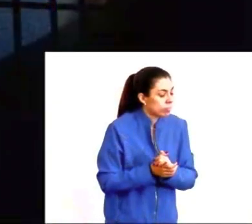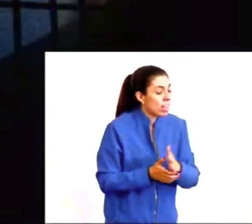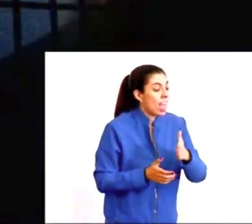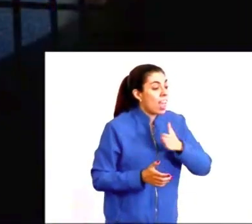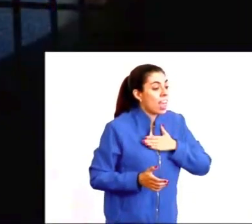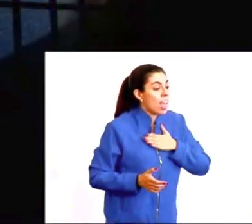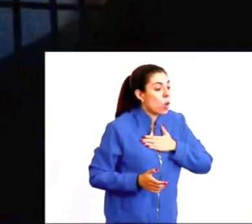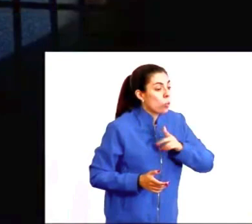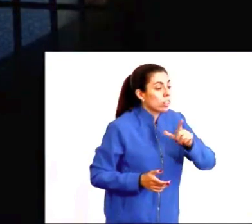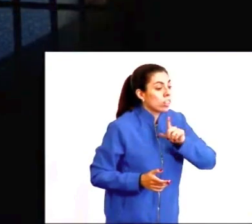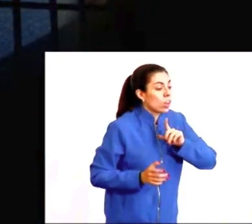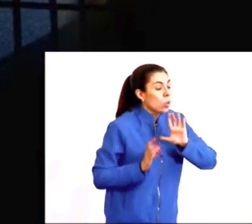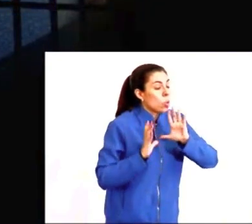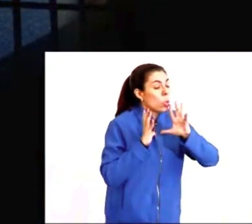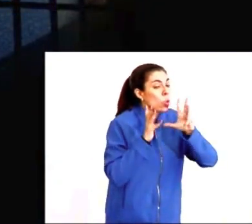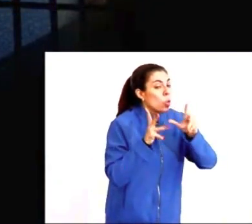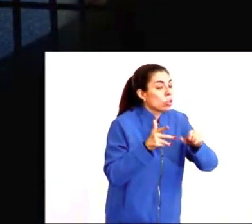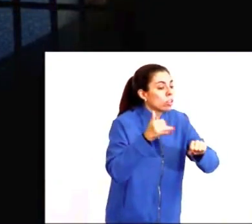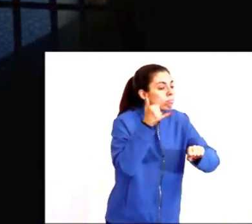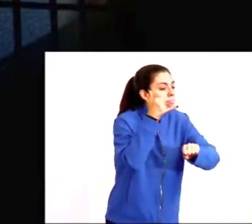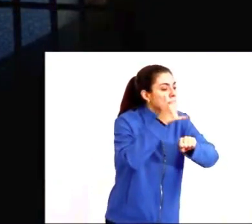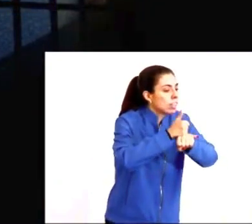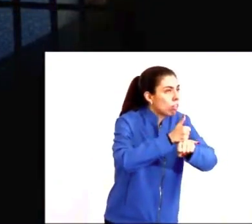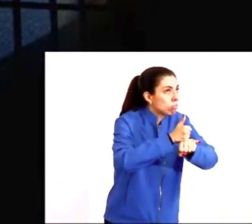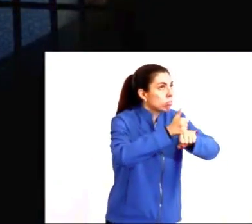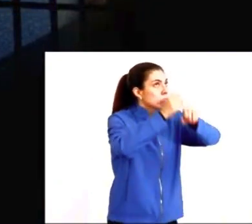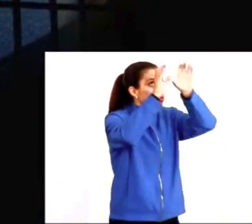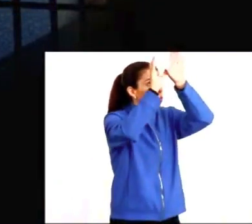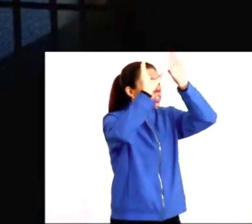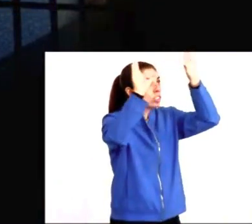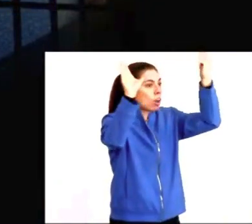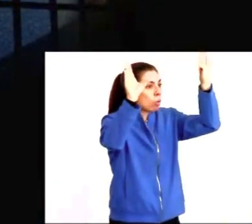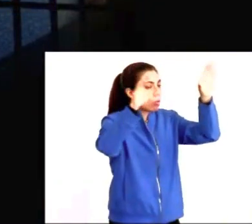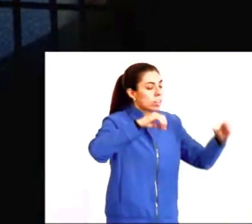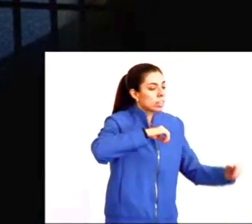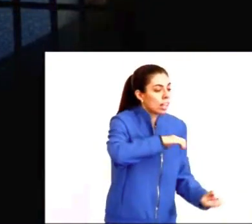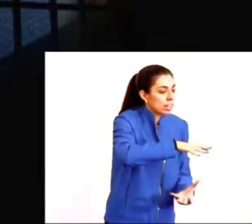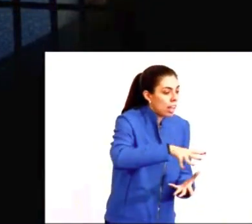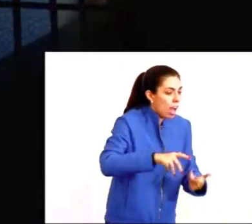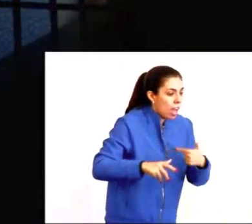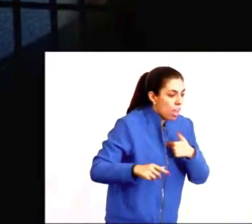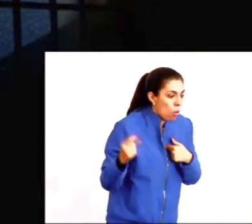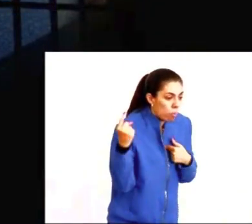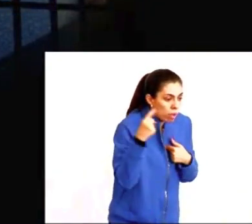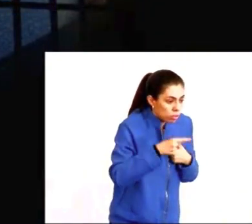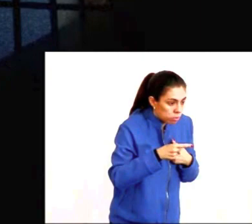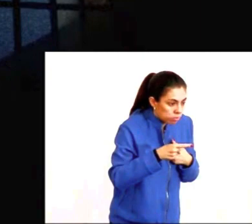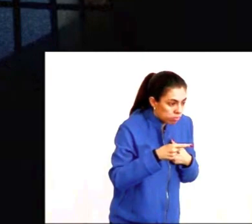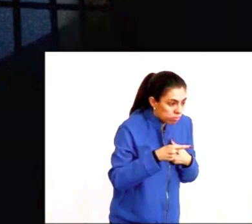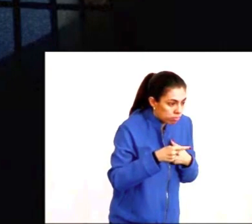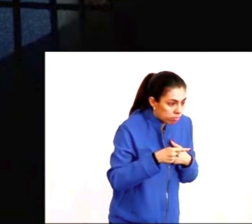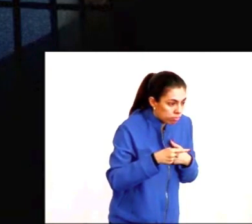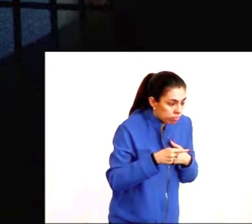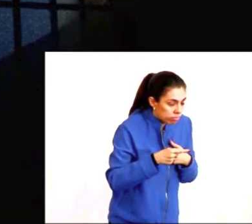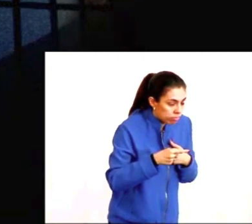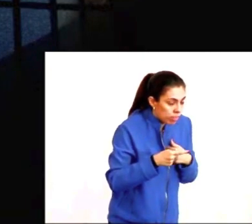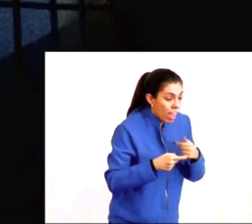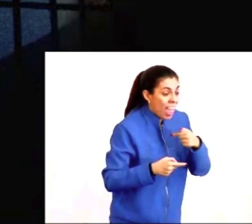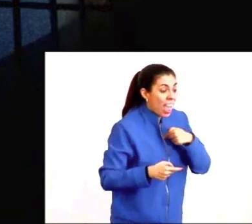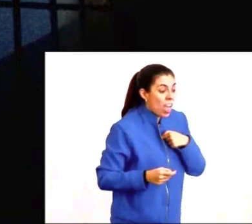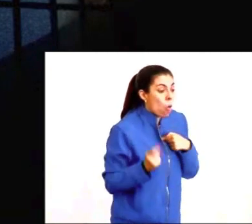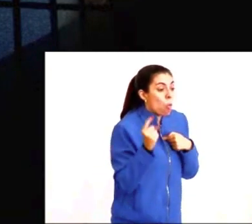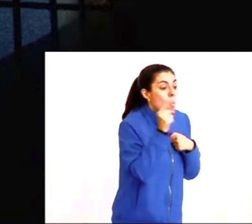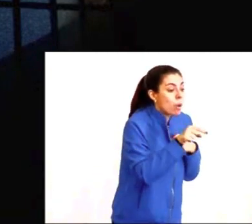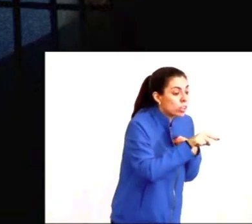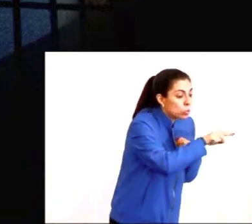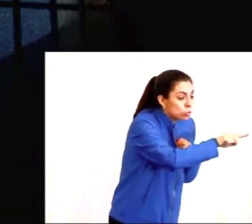a autoridade me foi dada, no céu e na terra. Ide, portanto, fazei discípulos